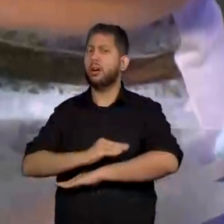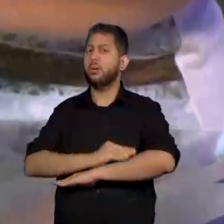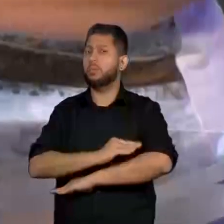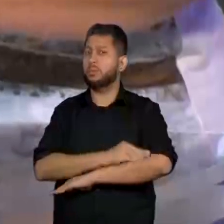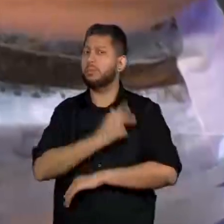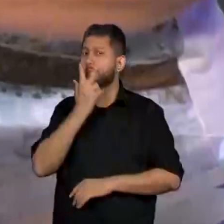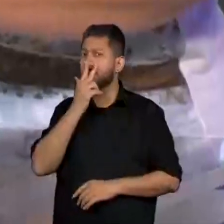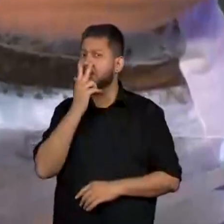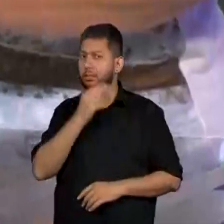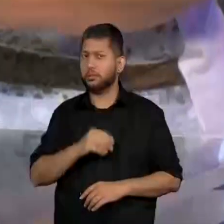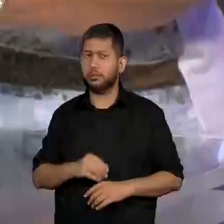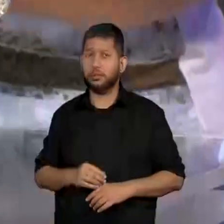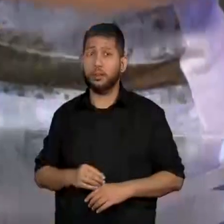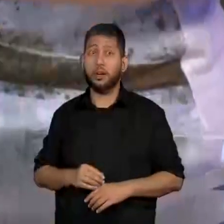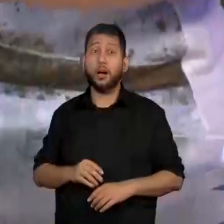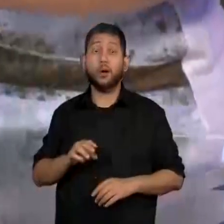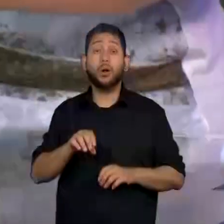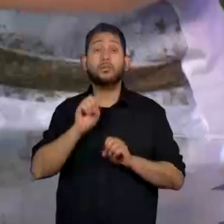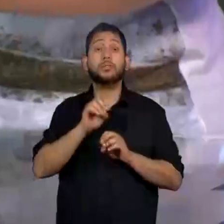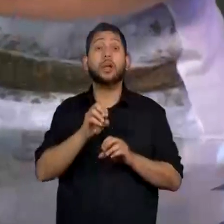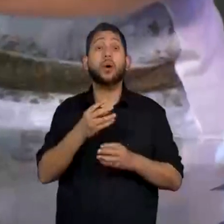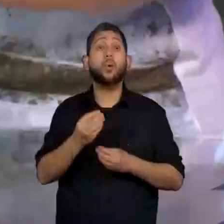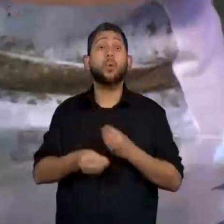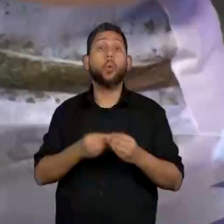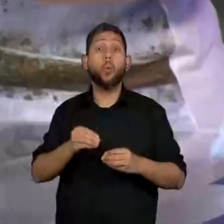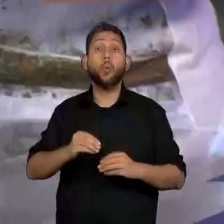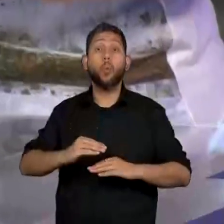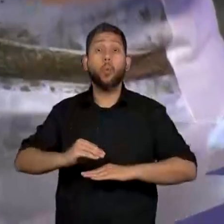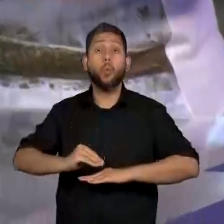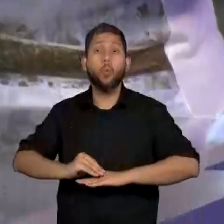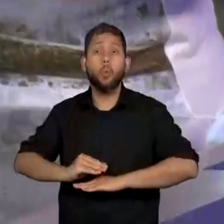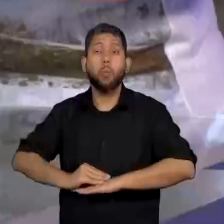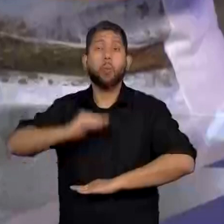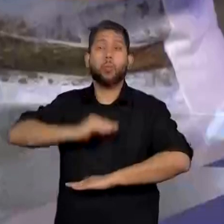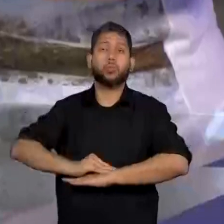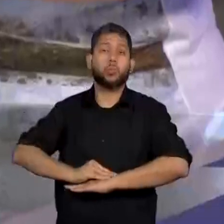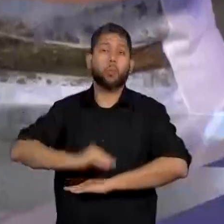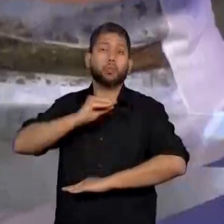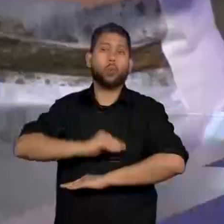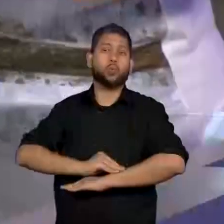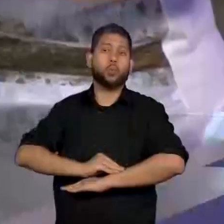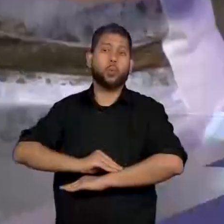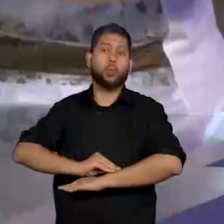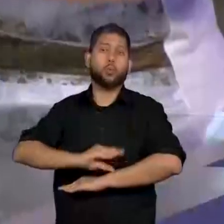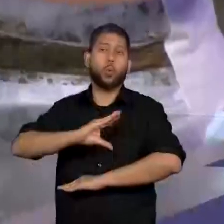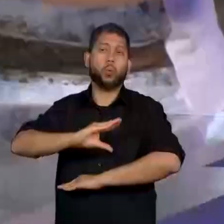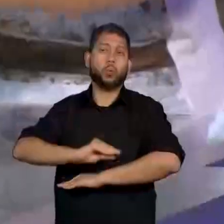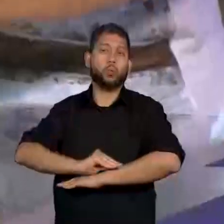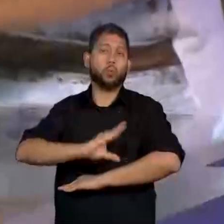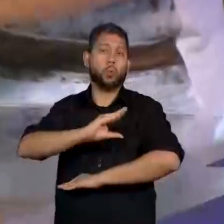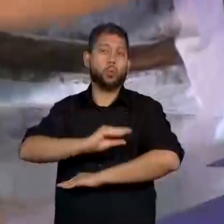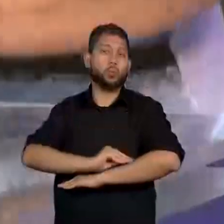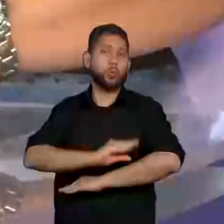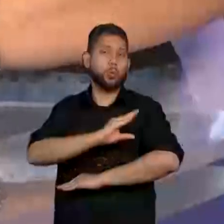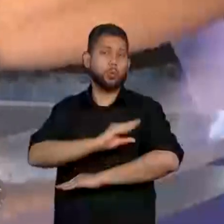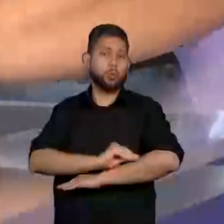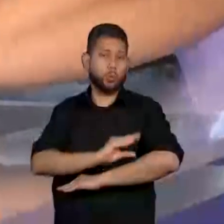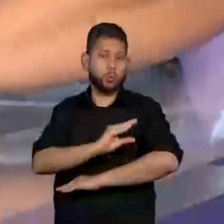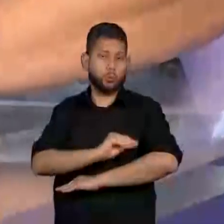a gente vai fazer para ele pular então eu tenho que dobrar no meio ó tá vendo